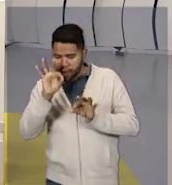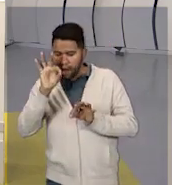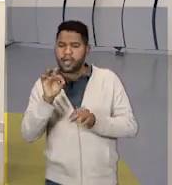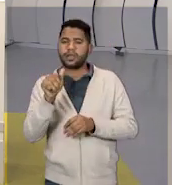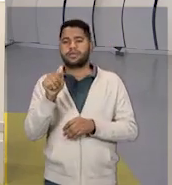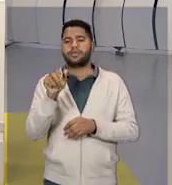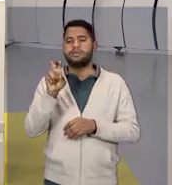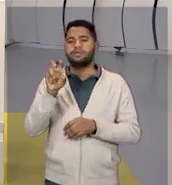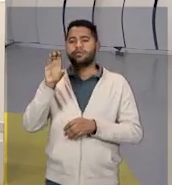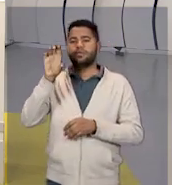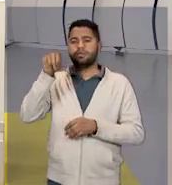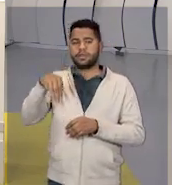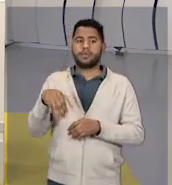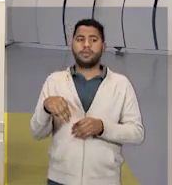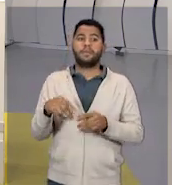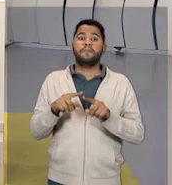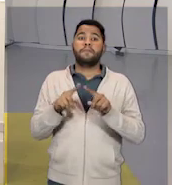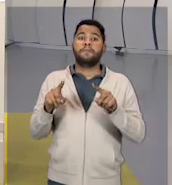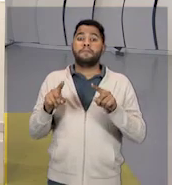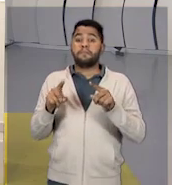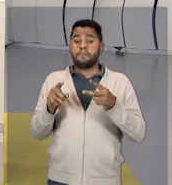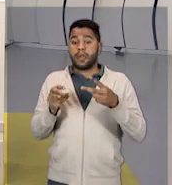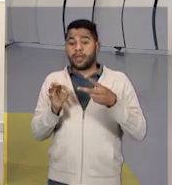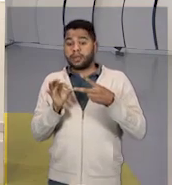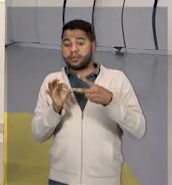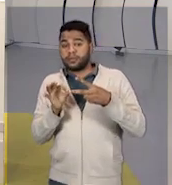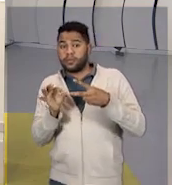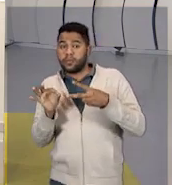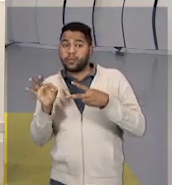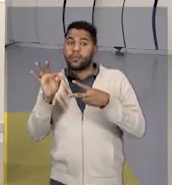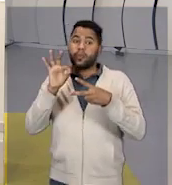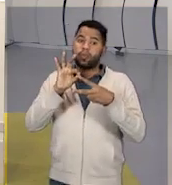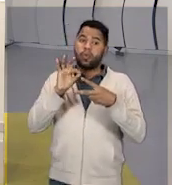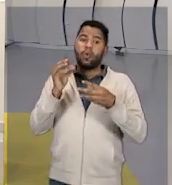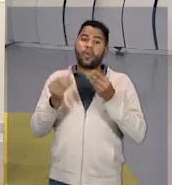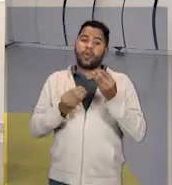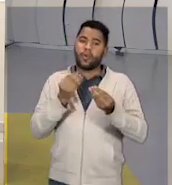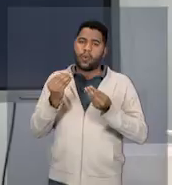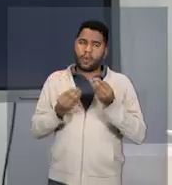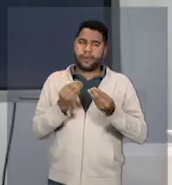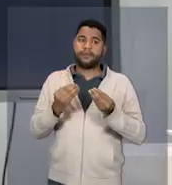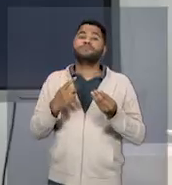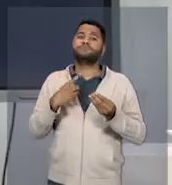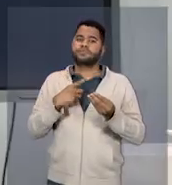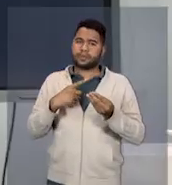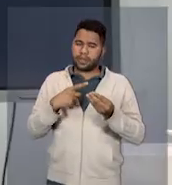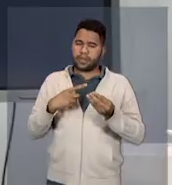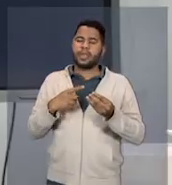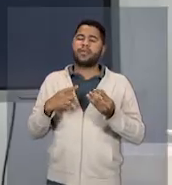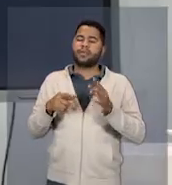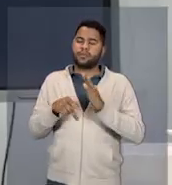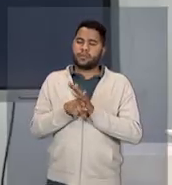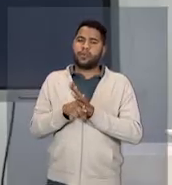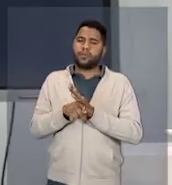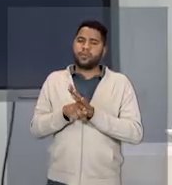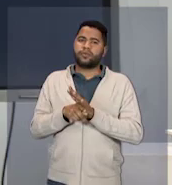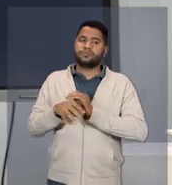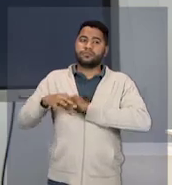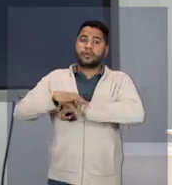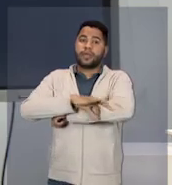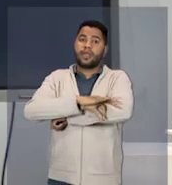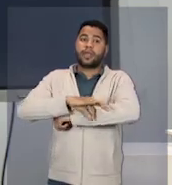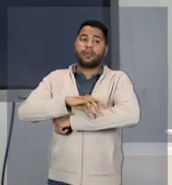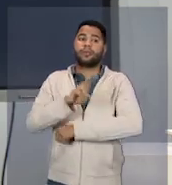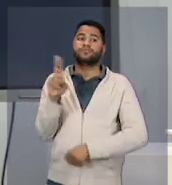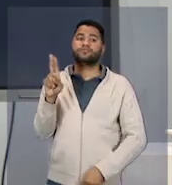centímetros. Mas como que eu sei a abertura do ângulo? Exatamente. Tem uma régua para medir isso. Tem. E essa régua tem um